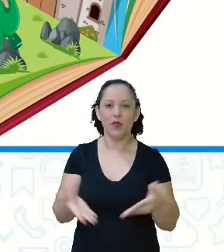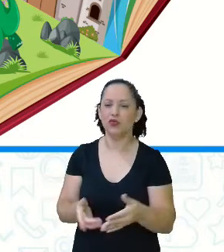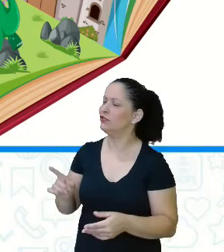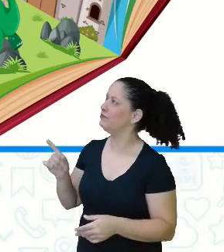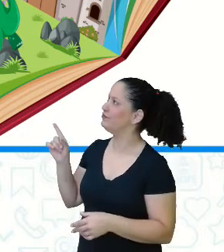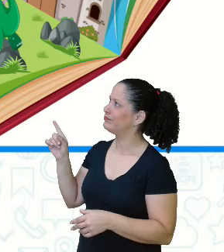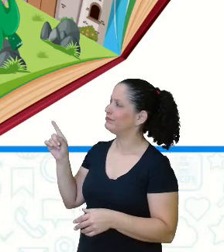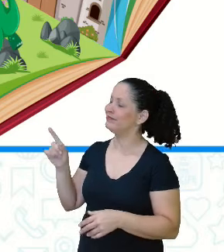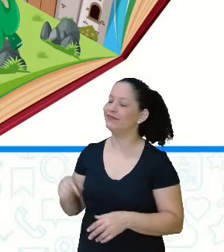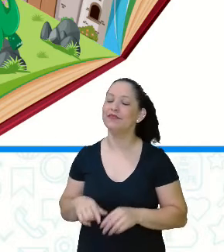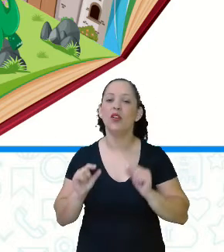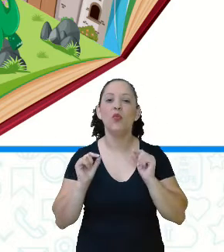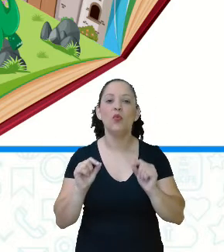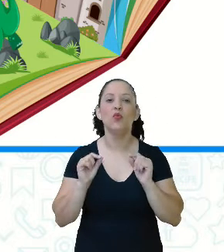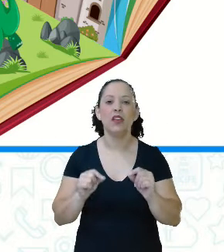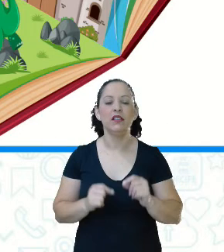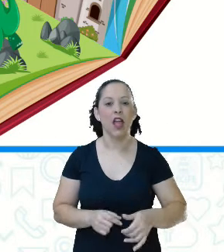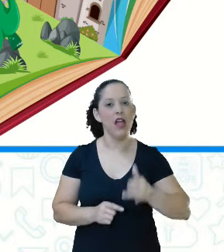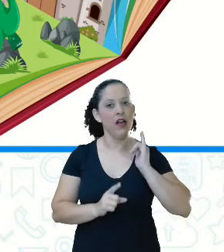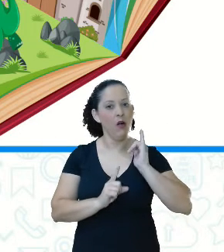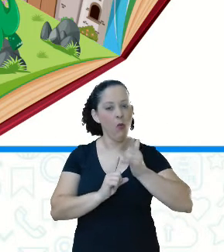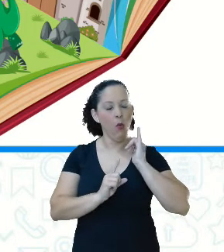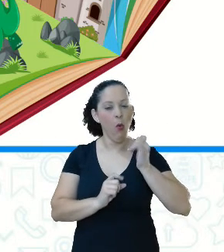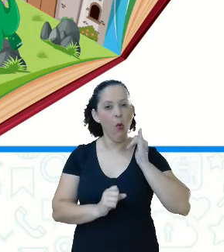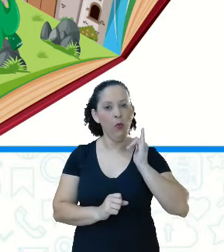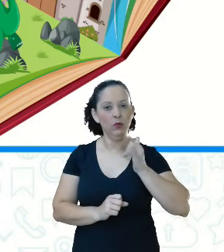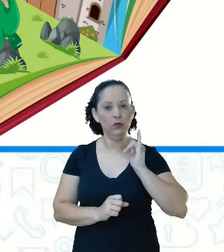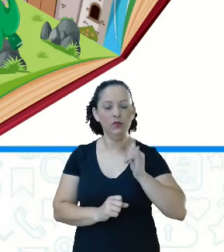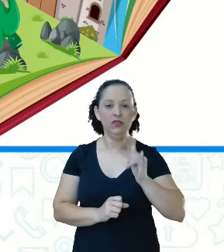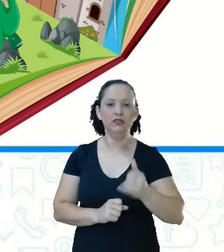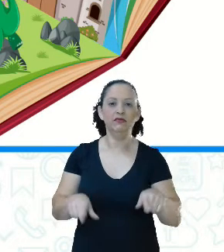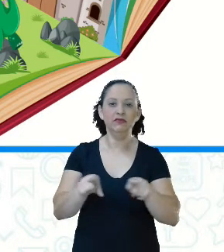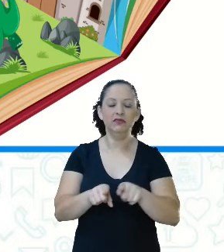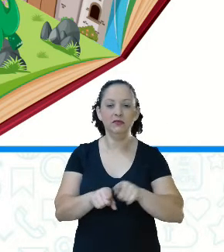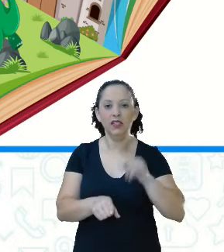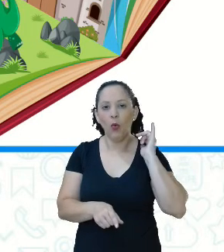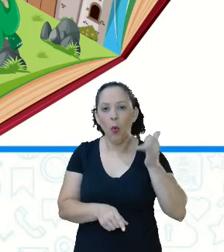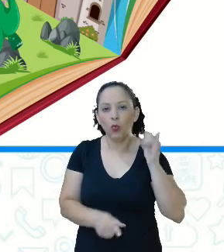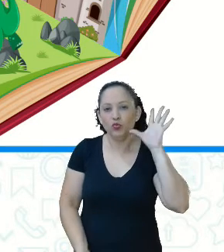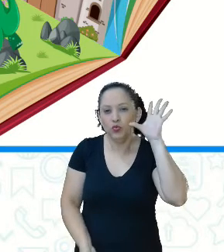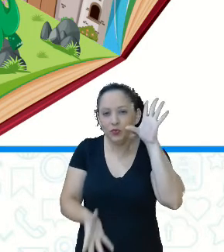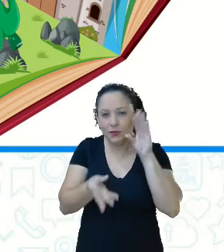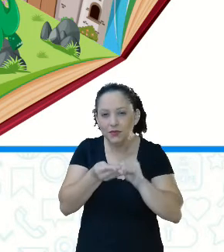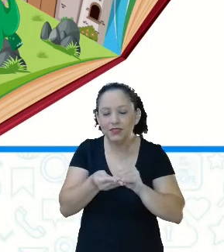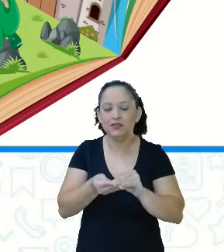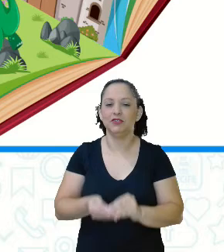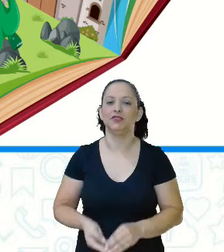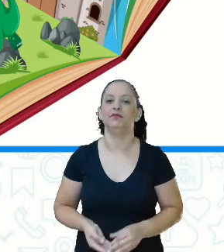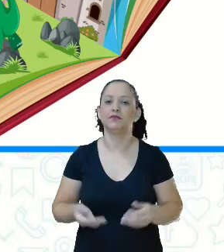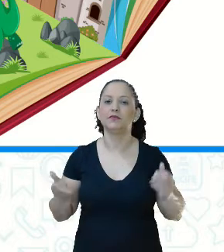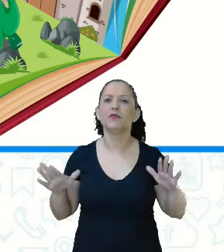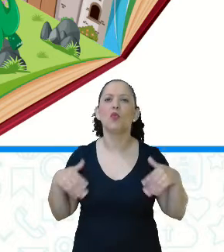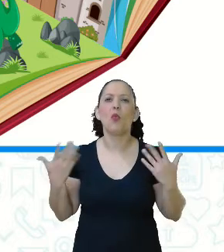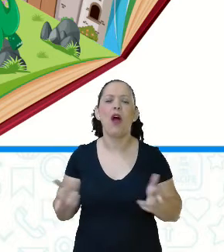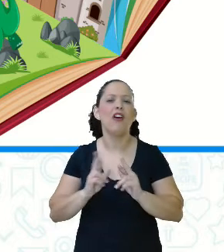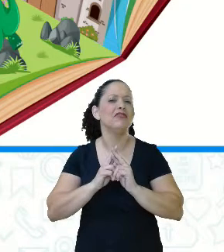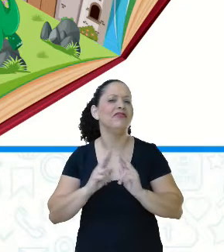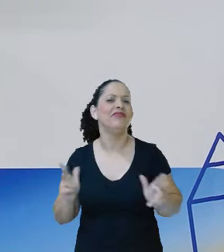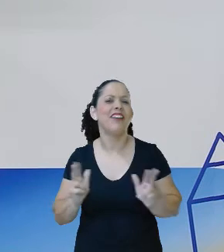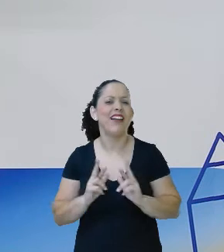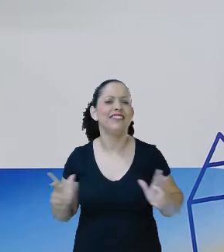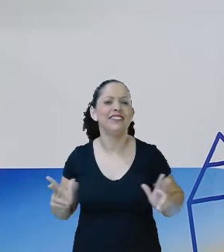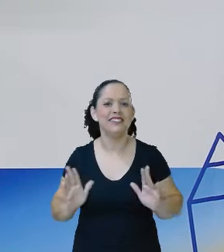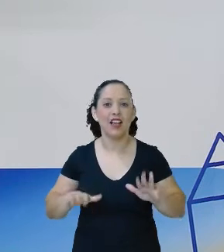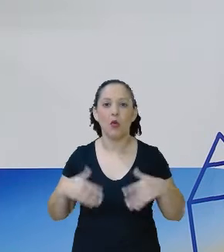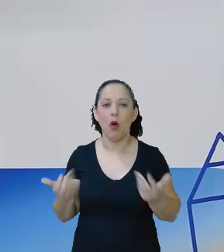mini conto versus conto. Trabalhamos isso ontem, lembra dos mini contos? Então nós vamos ver quais as diferenças,